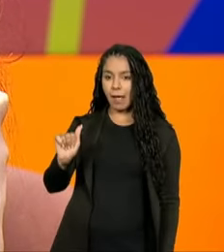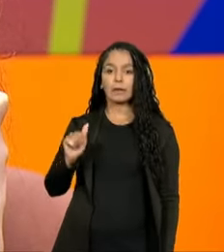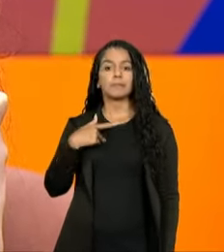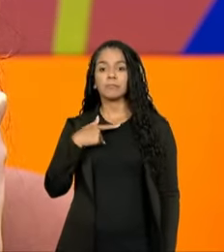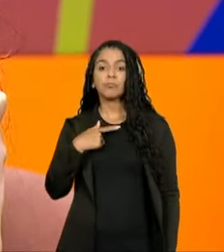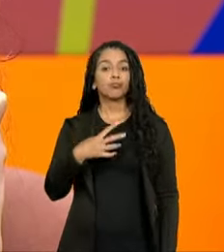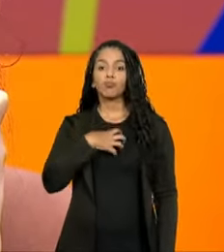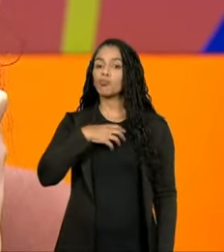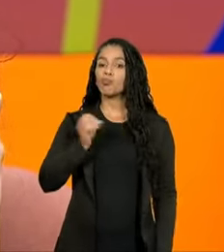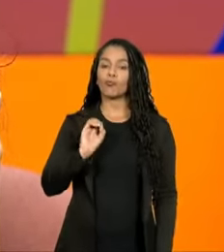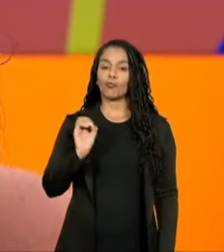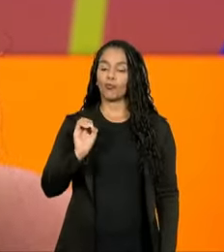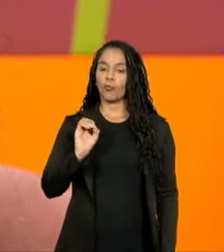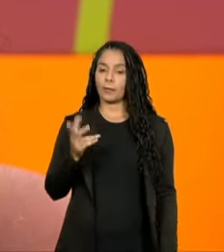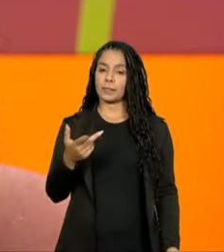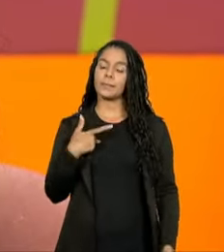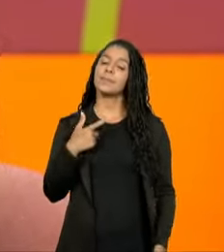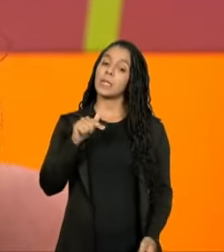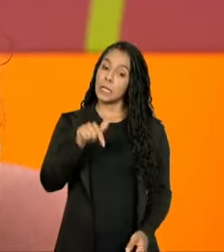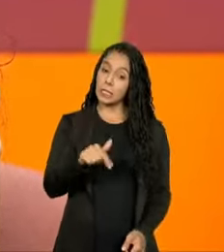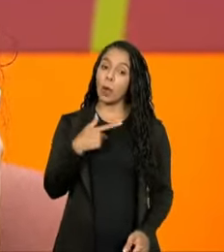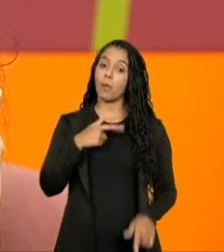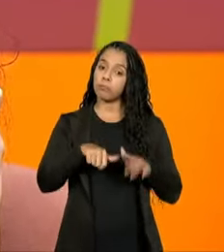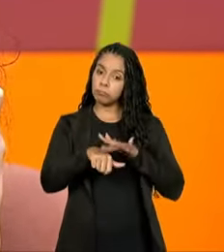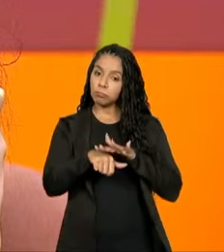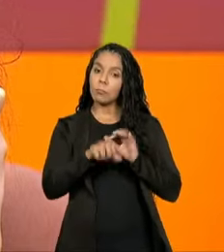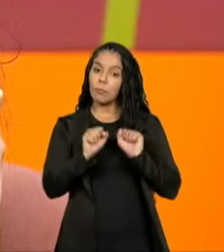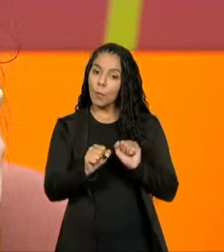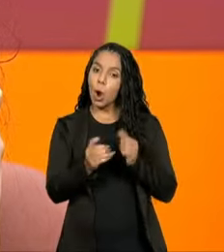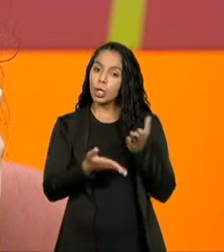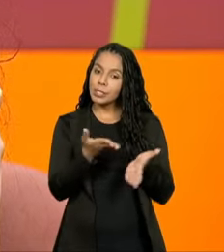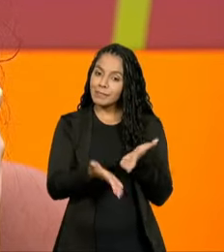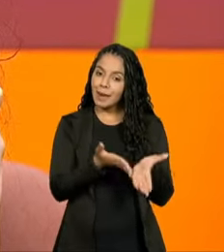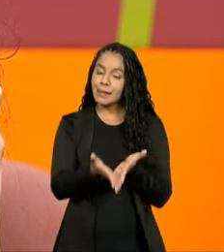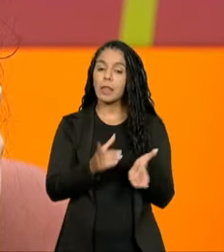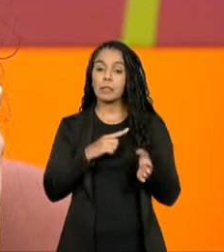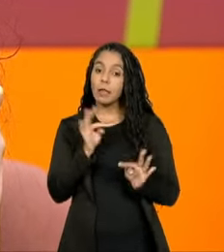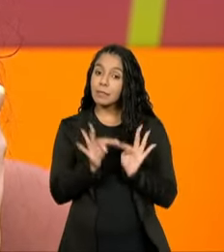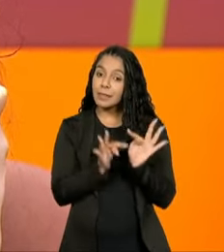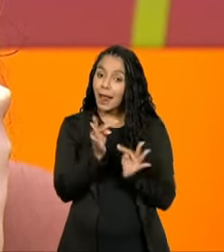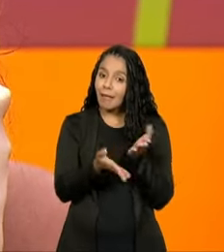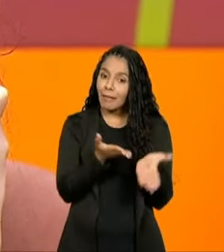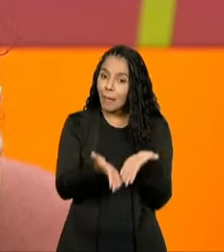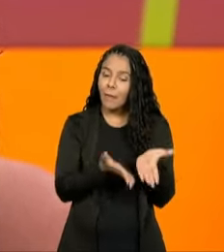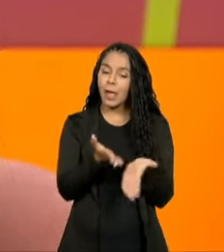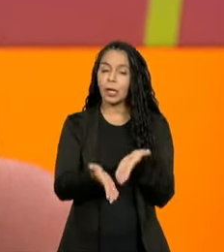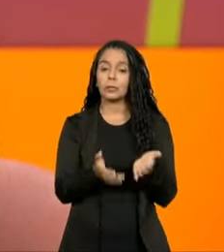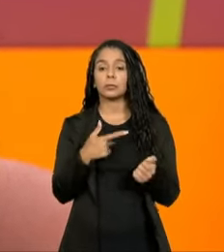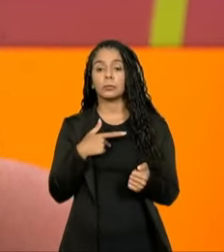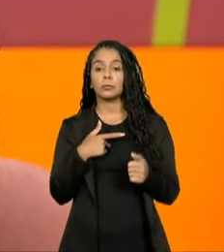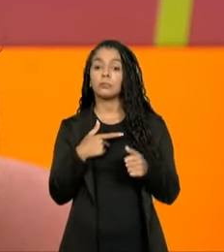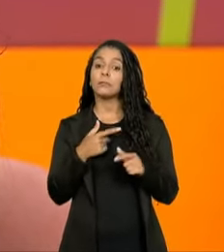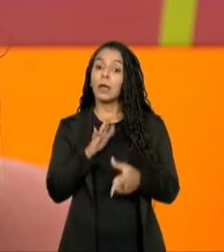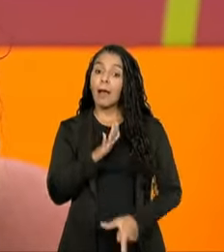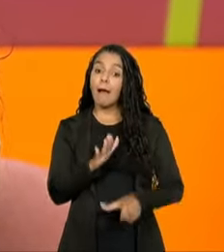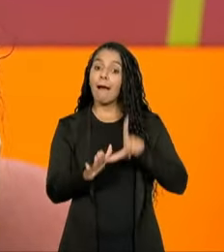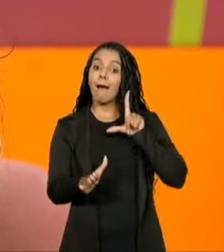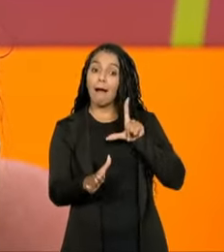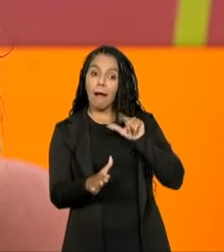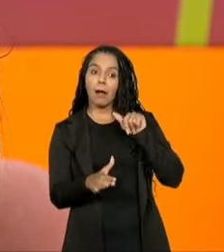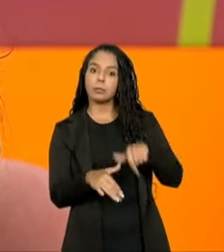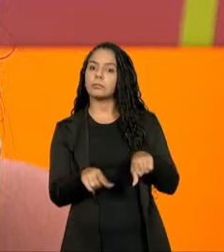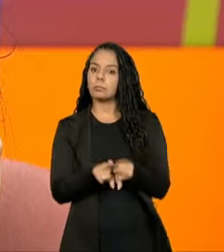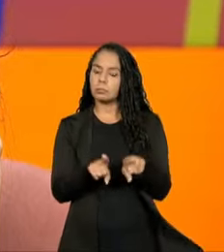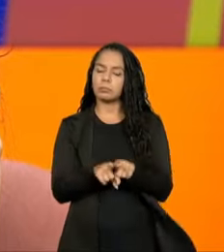ser tratadas, existe tratamento para elas, e existe, na verdade, um tratamento, inclusive, no campo profilático. Porque hoje a